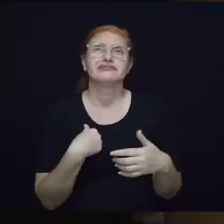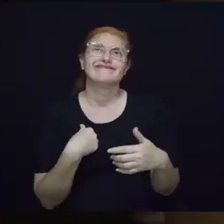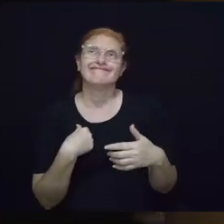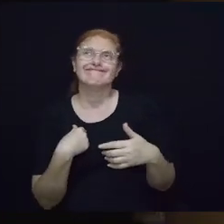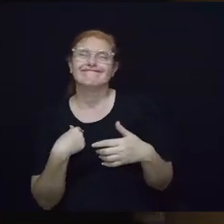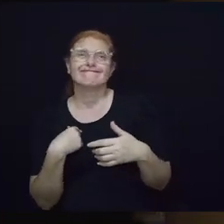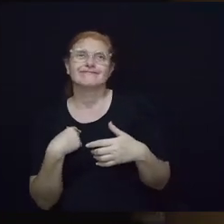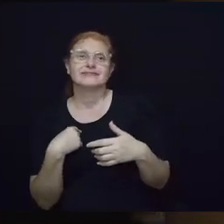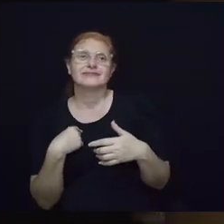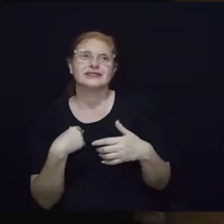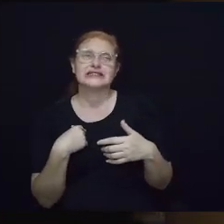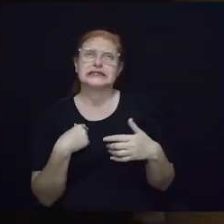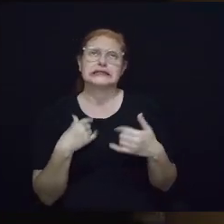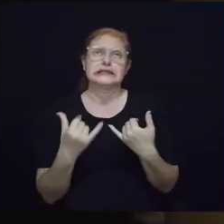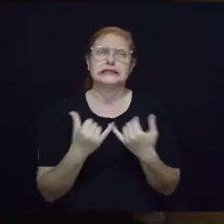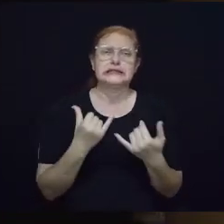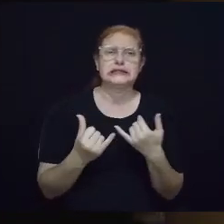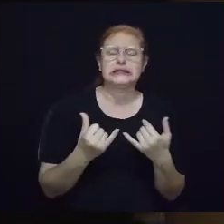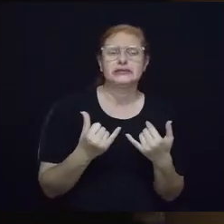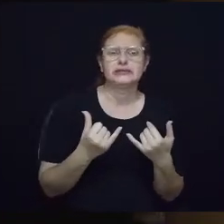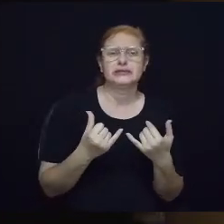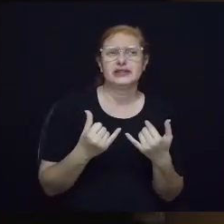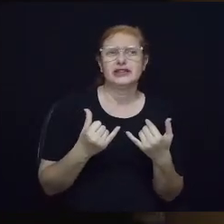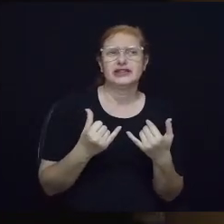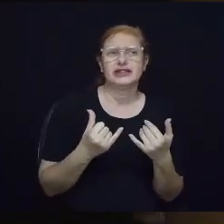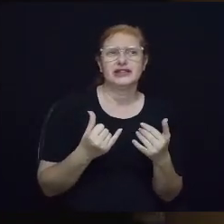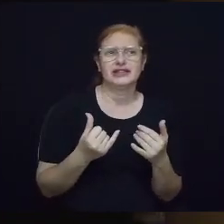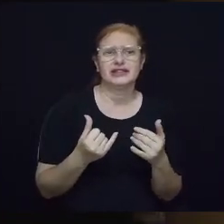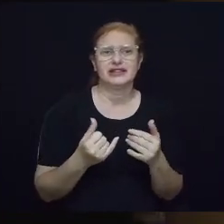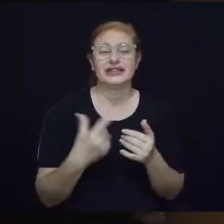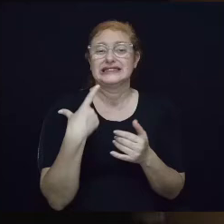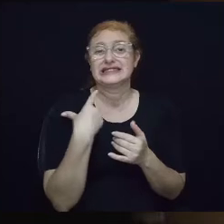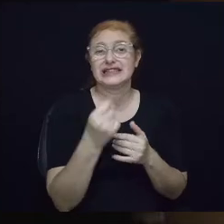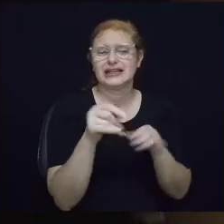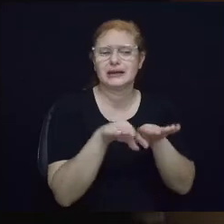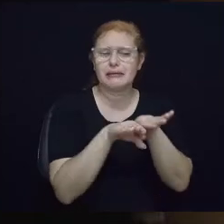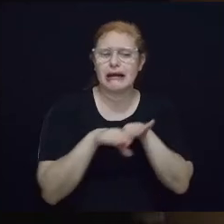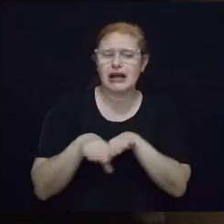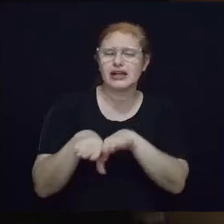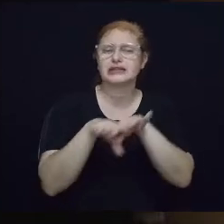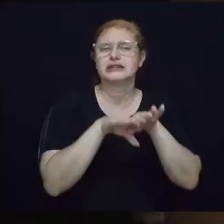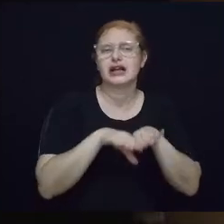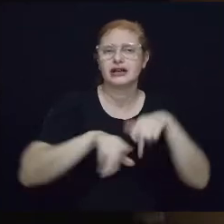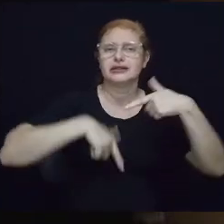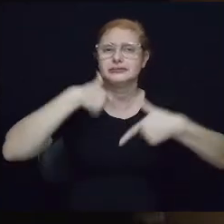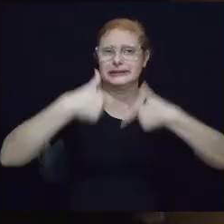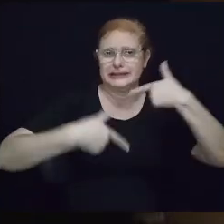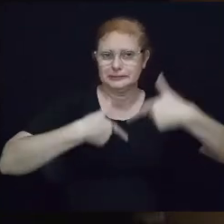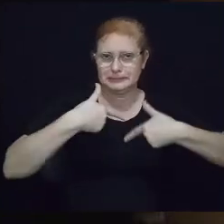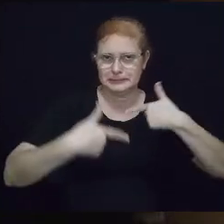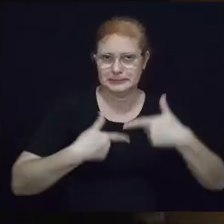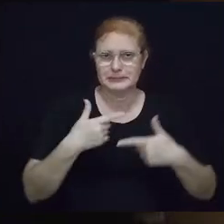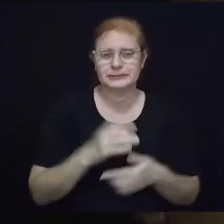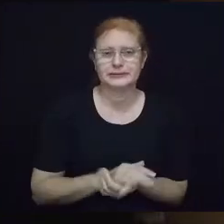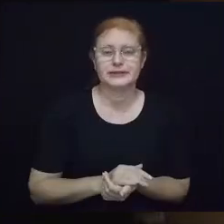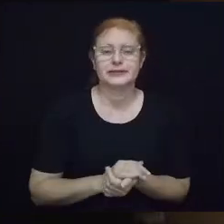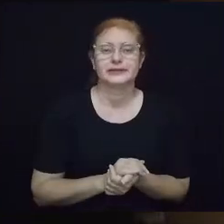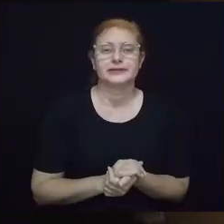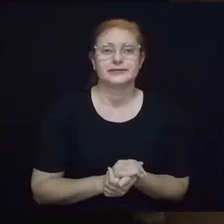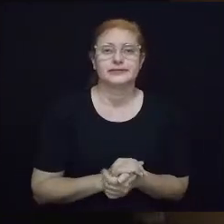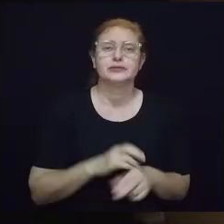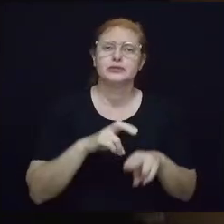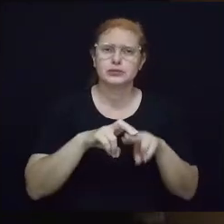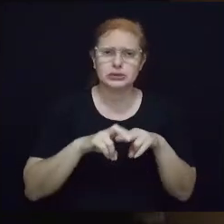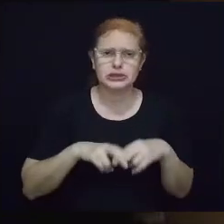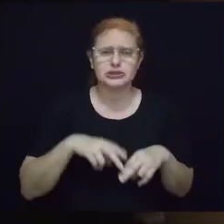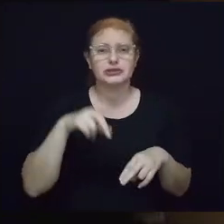te tirar do teu padrão de atuação. Então, por isso, acho que